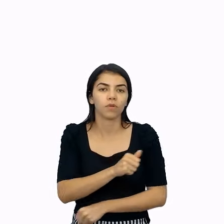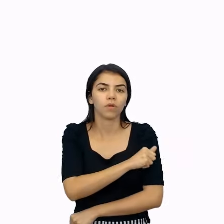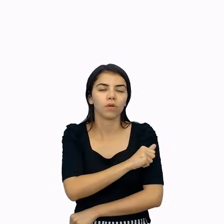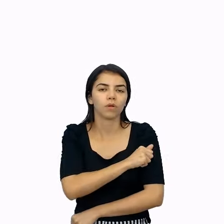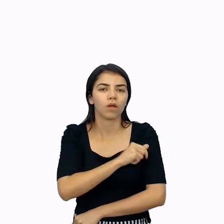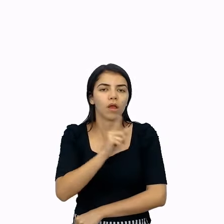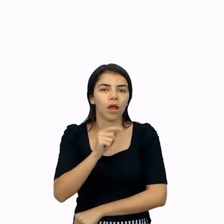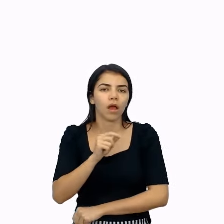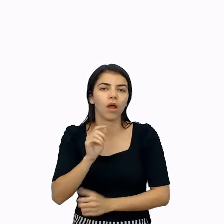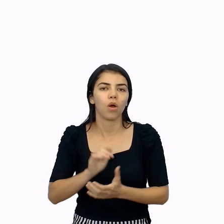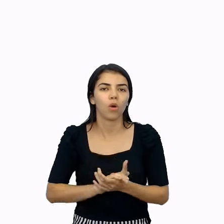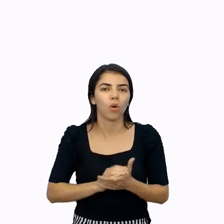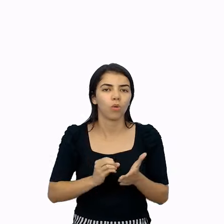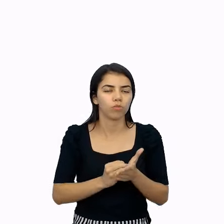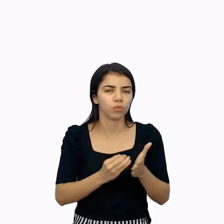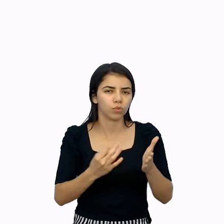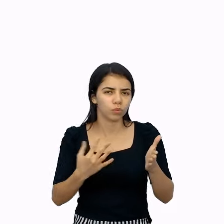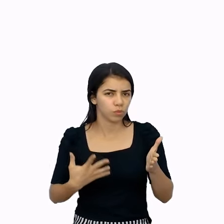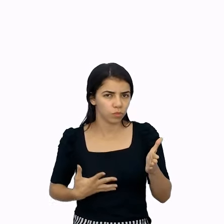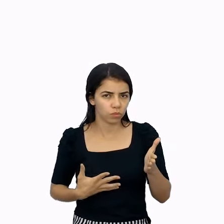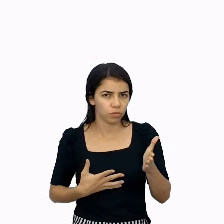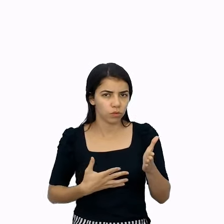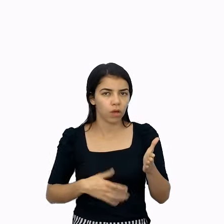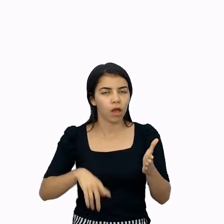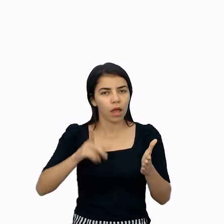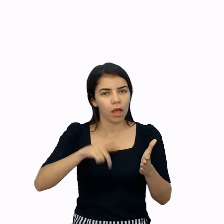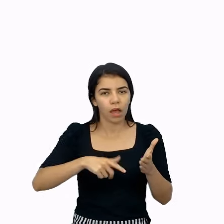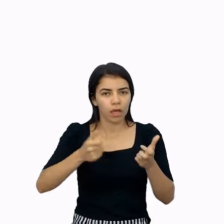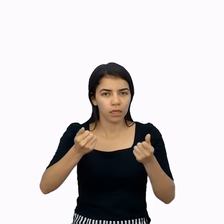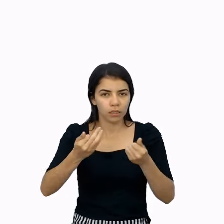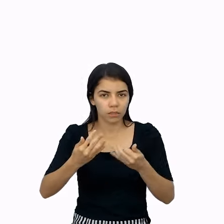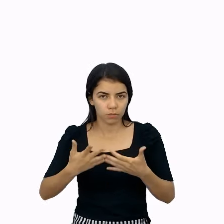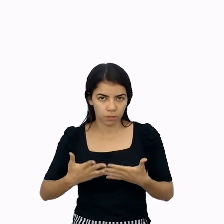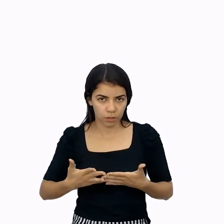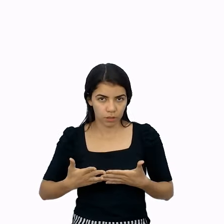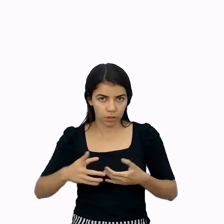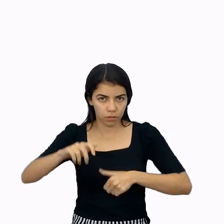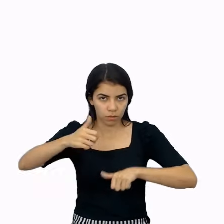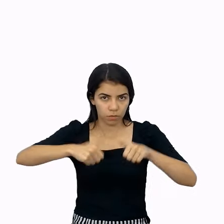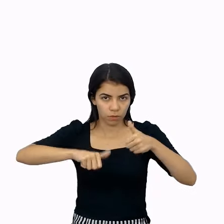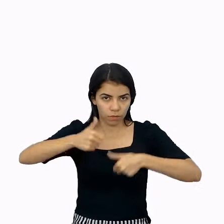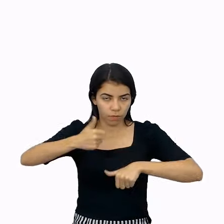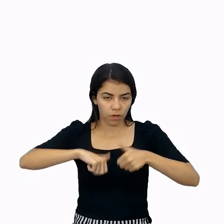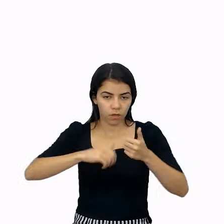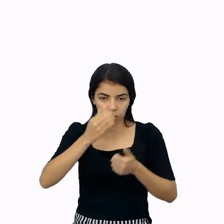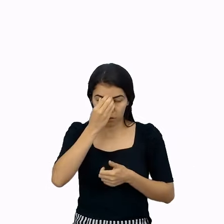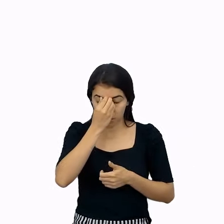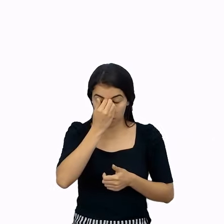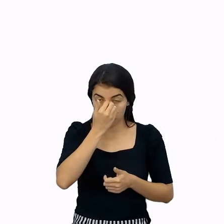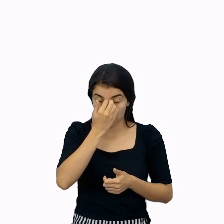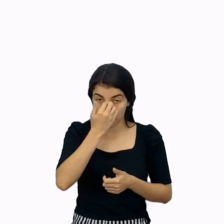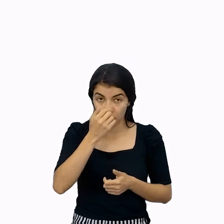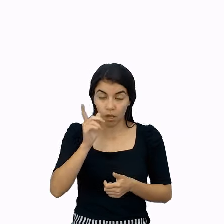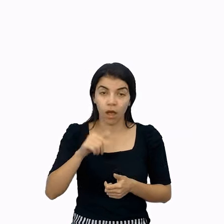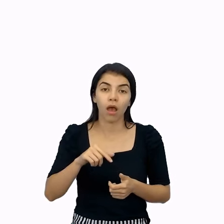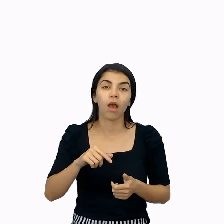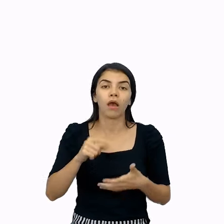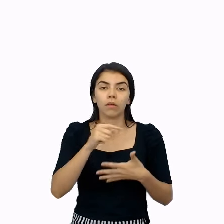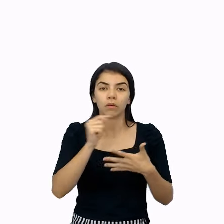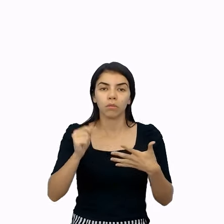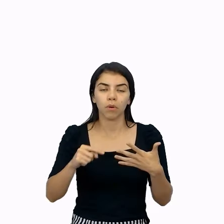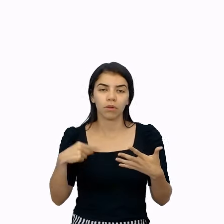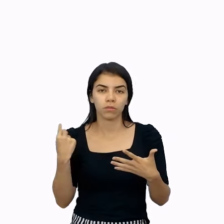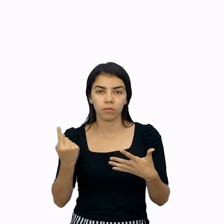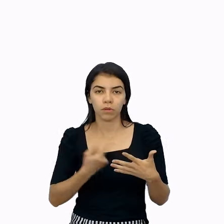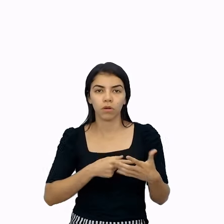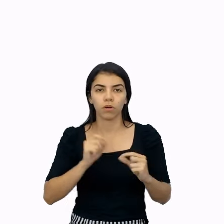que o currículo paulista nos fala sobre avaliação? O currículo paulista aponta para nós alguns